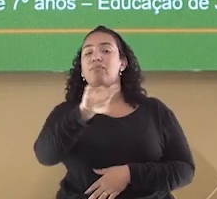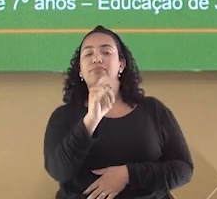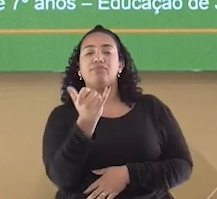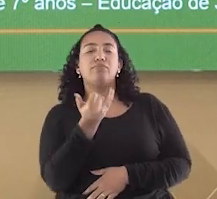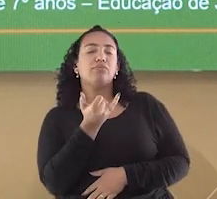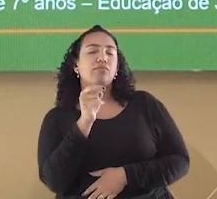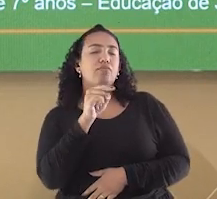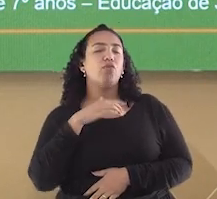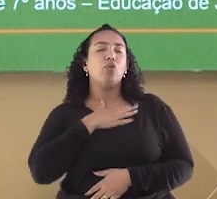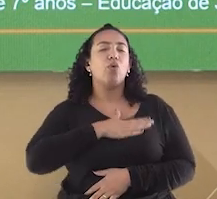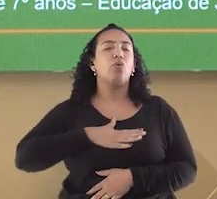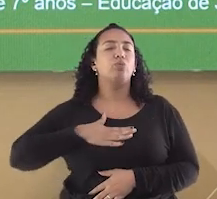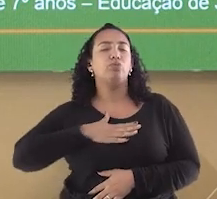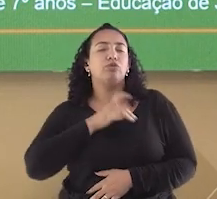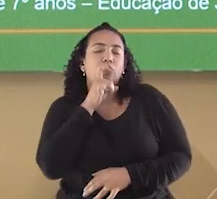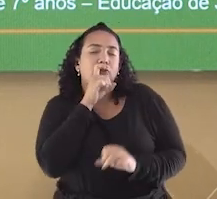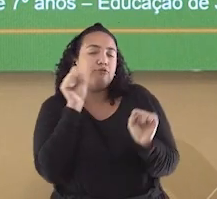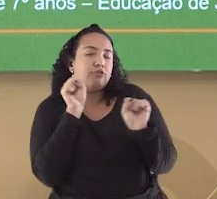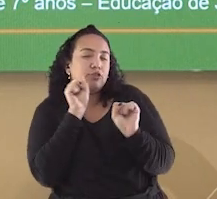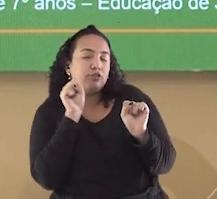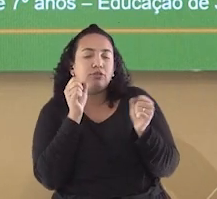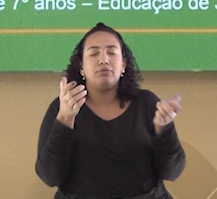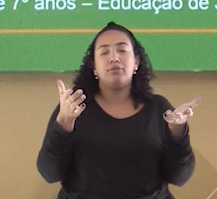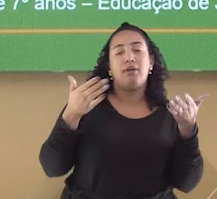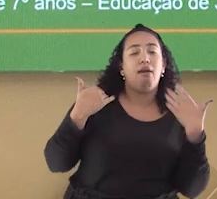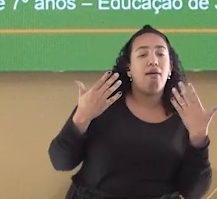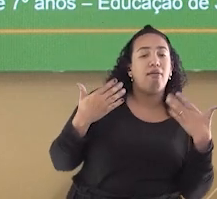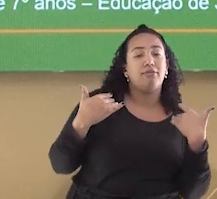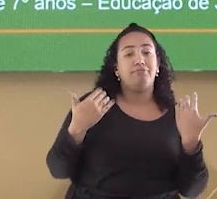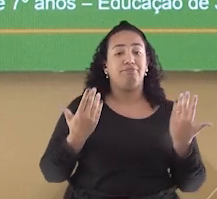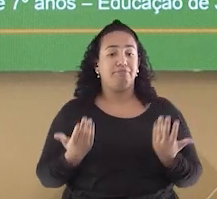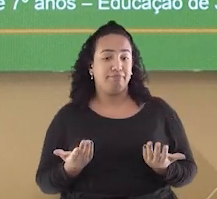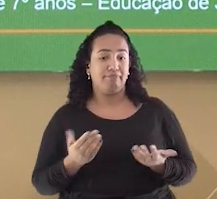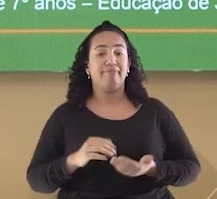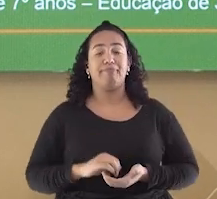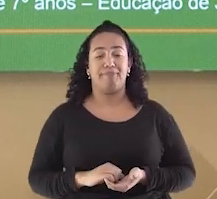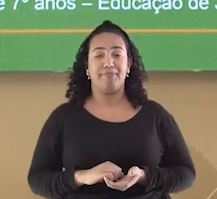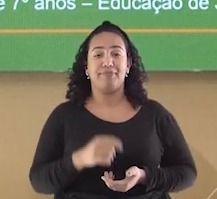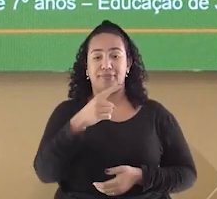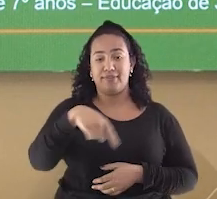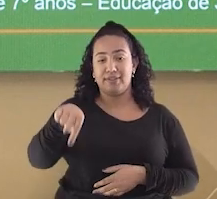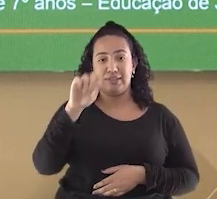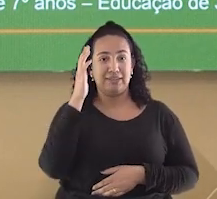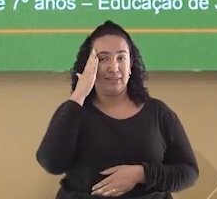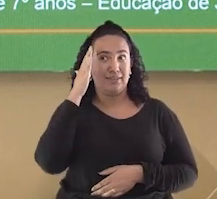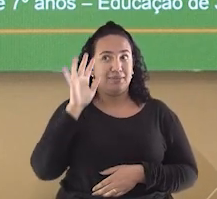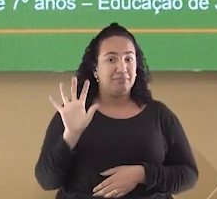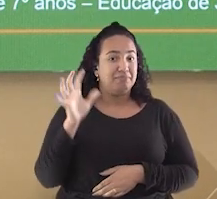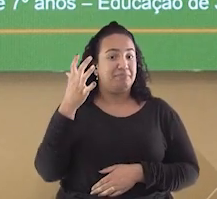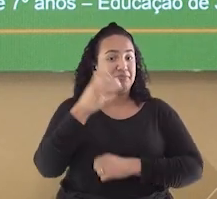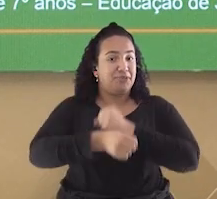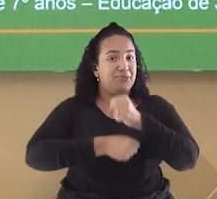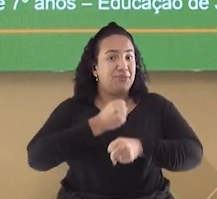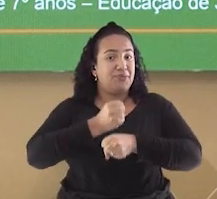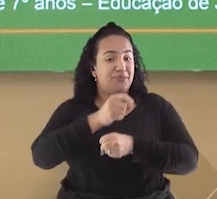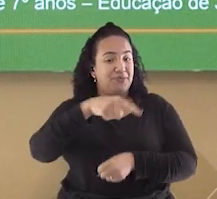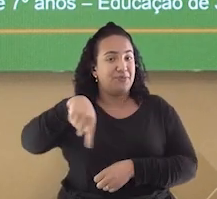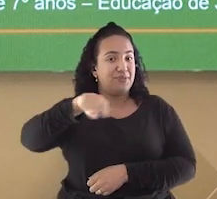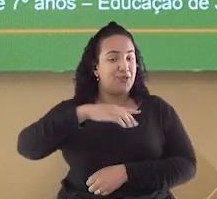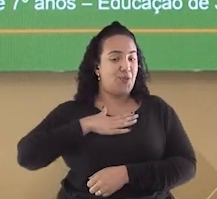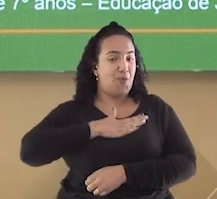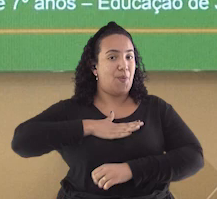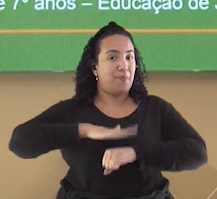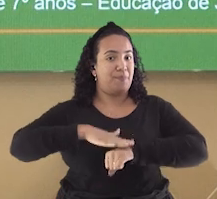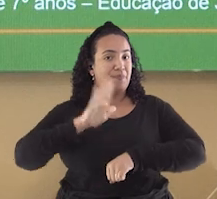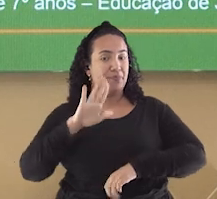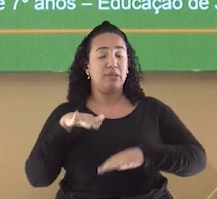curte um clima mais frio, mais quente ou mais ameno? Por aí já é possível saber qual estação do ano você prefere. E para cada